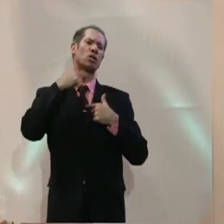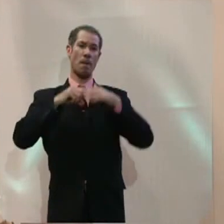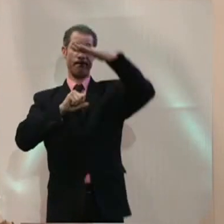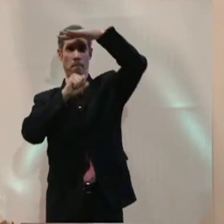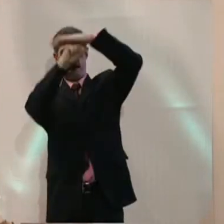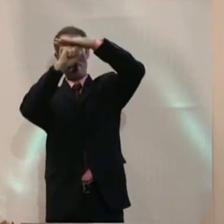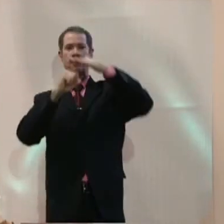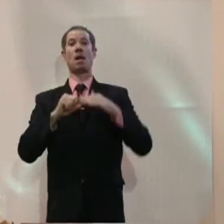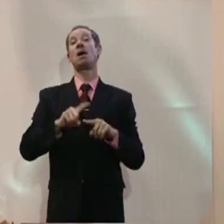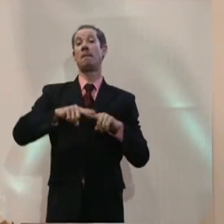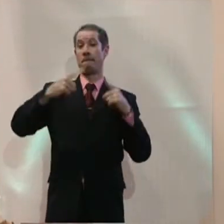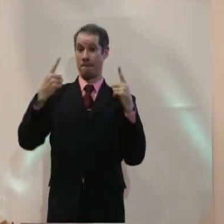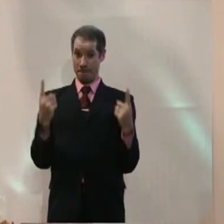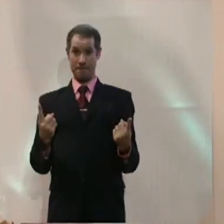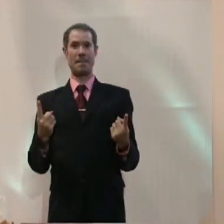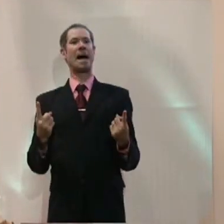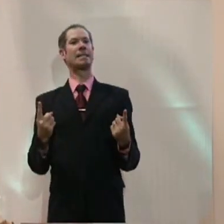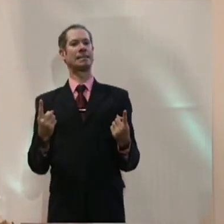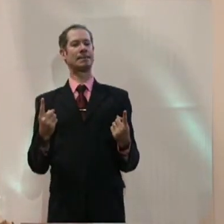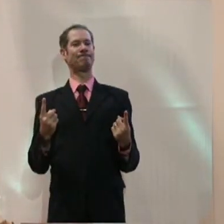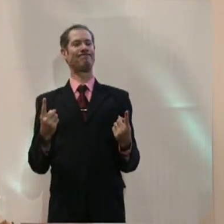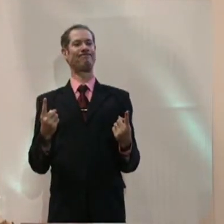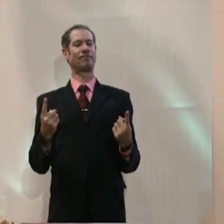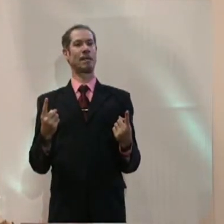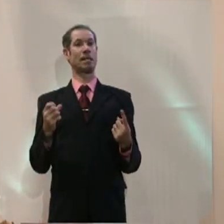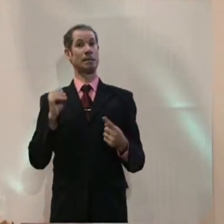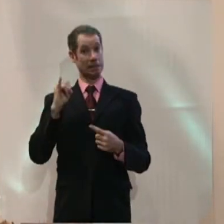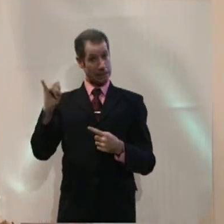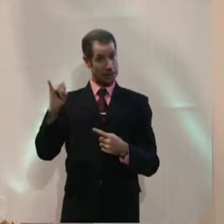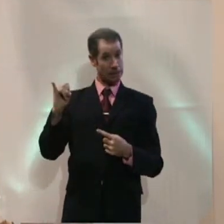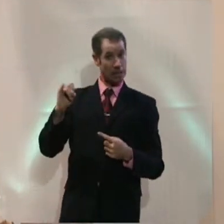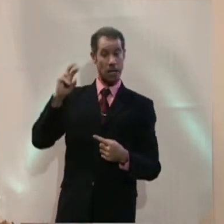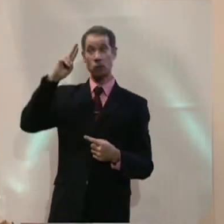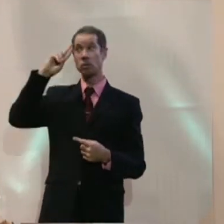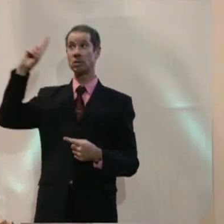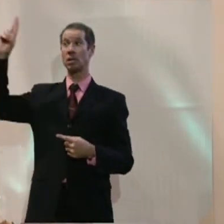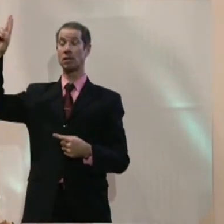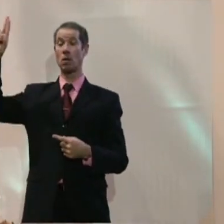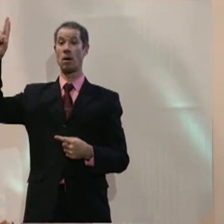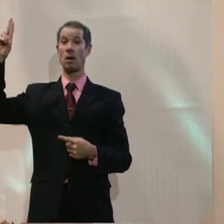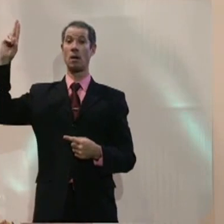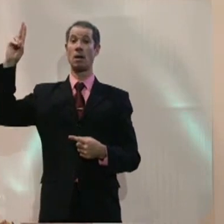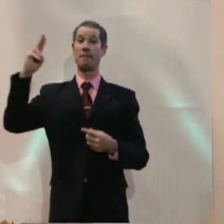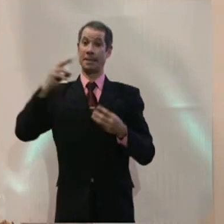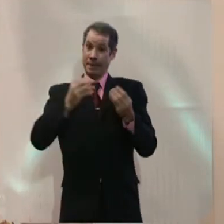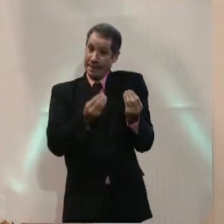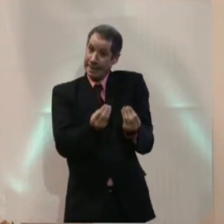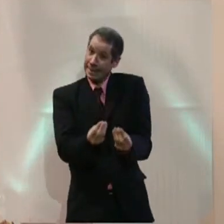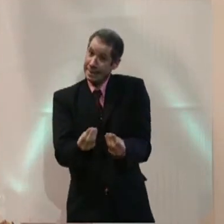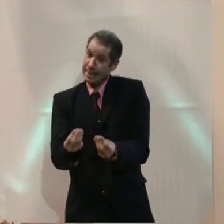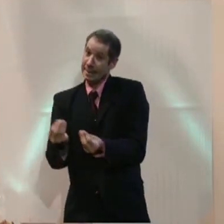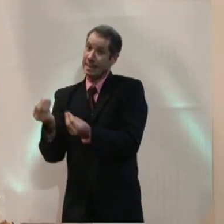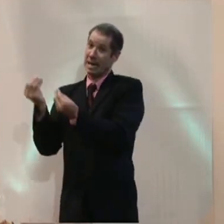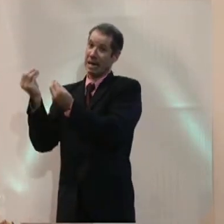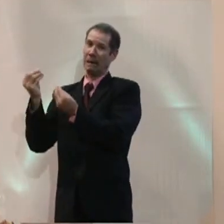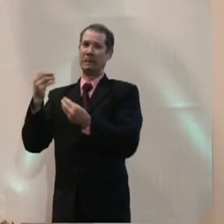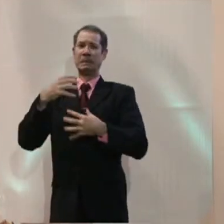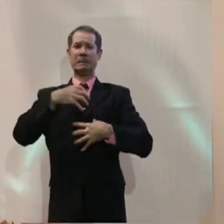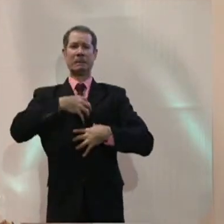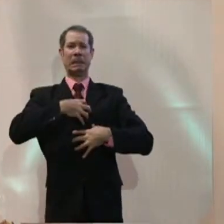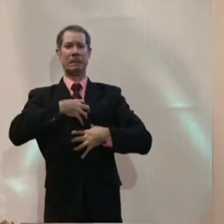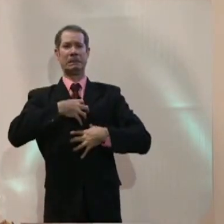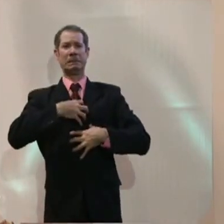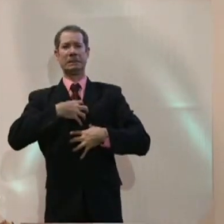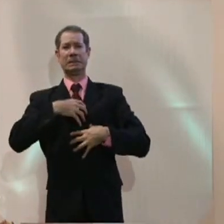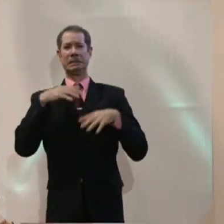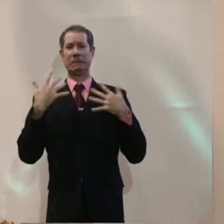abundância, mas se isto paralisa, e se quando o Senhor lhe pede para entregar algo, você se sente